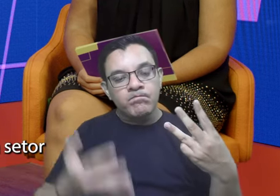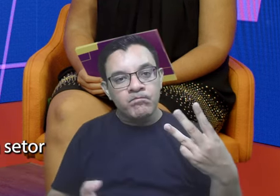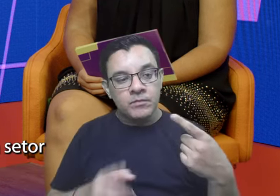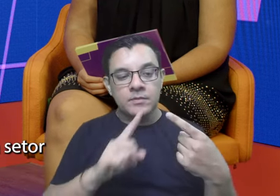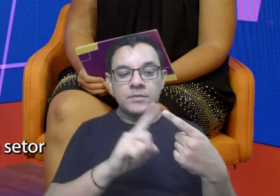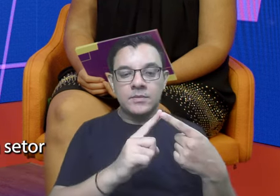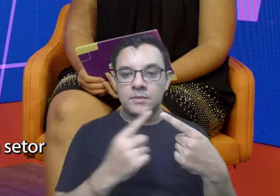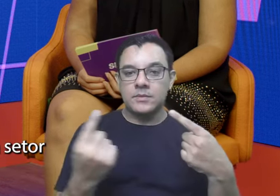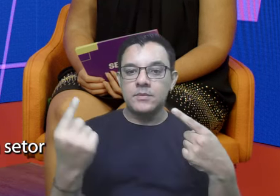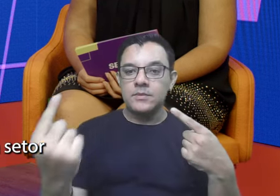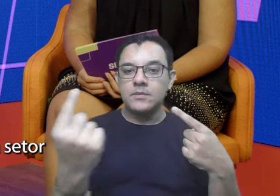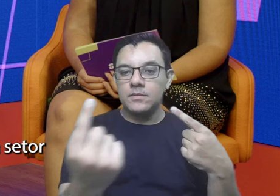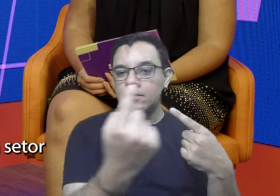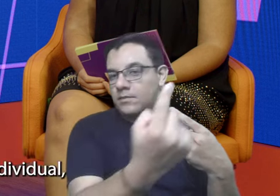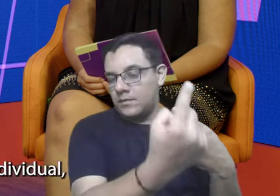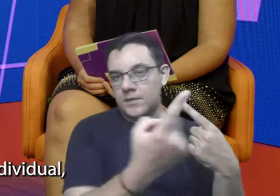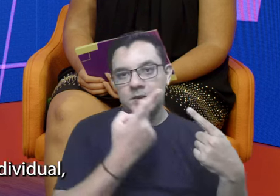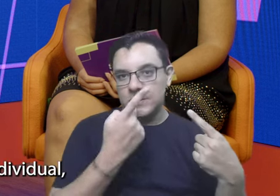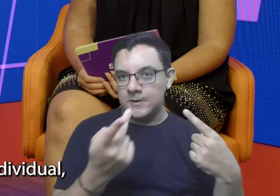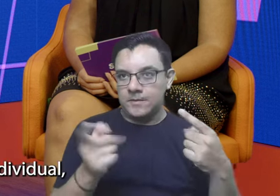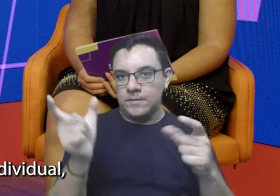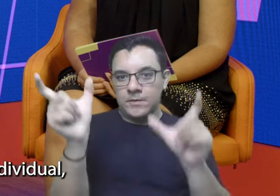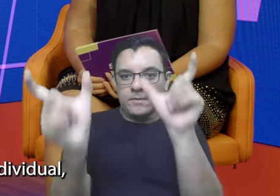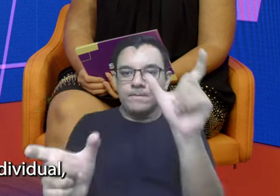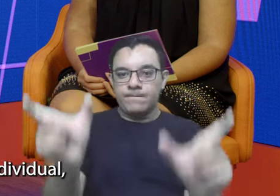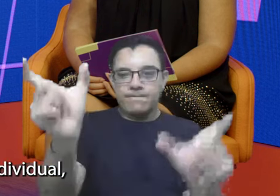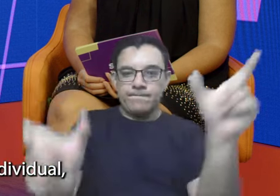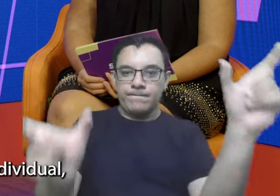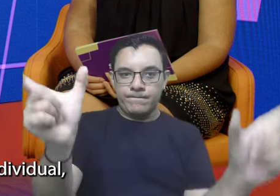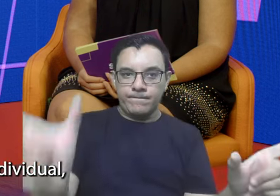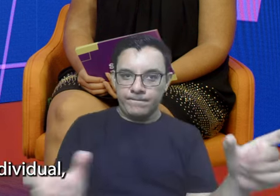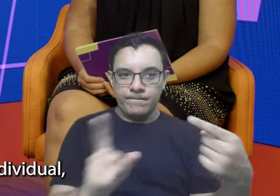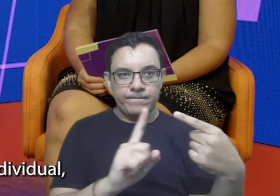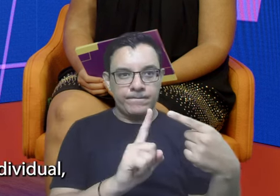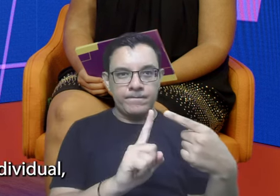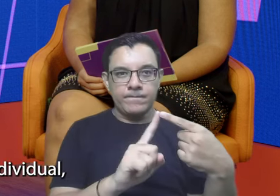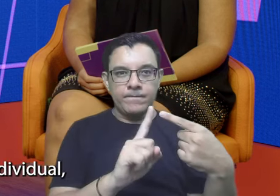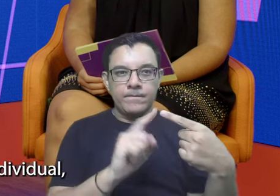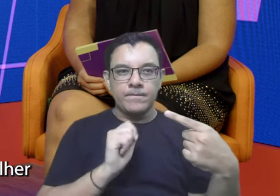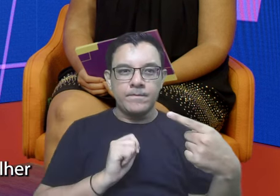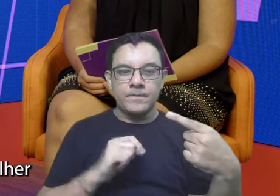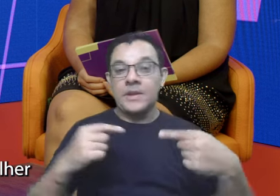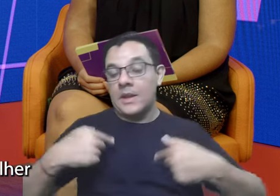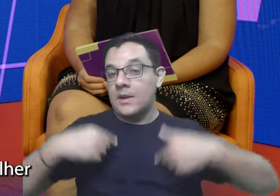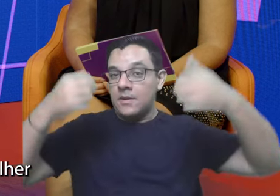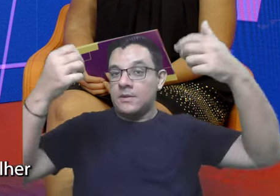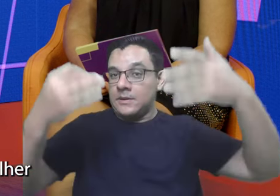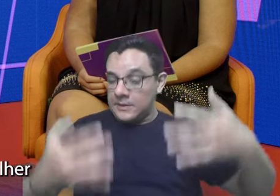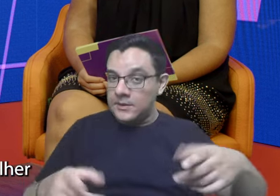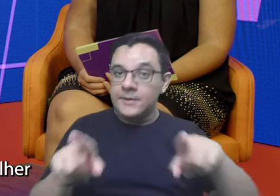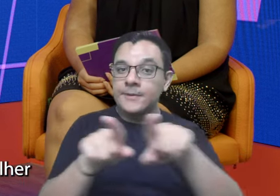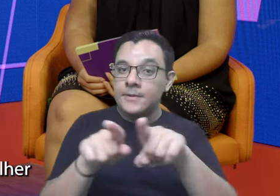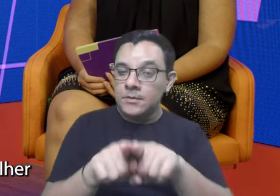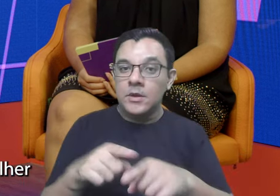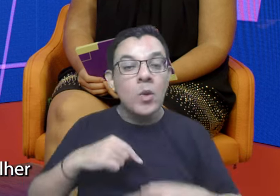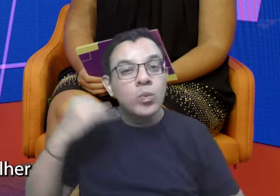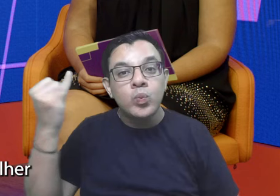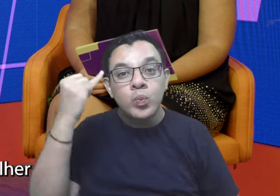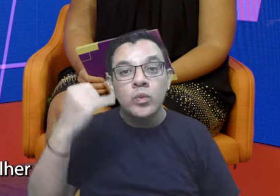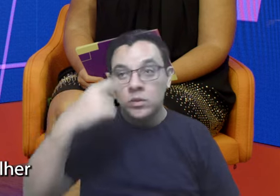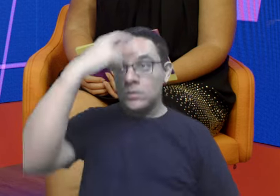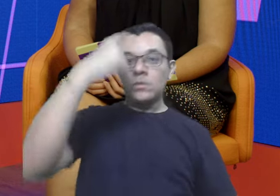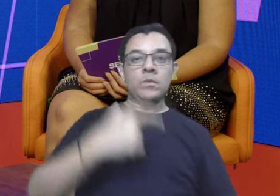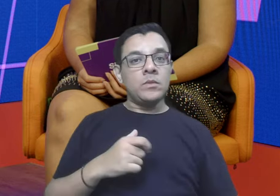eh individual setor não quando nós falamos de forma individual eh eu destaco também a importância da